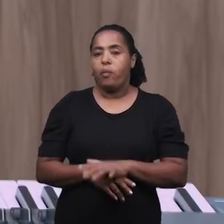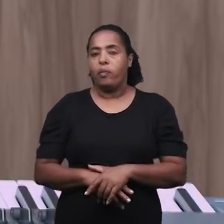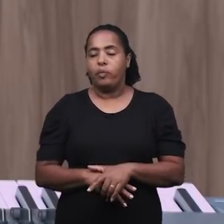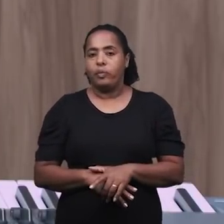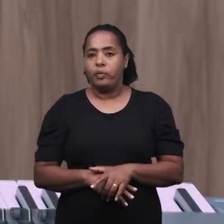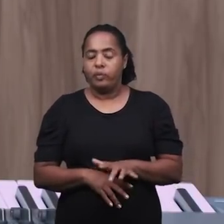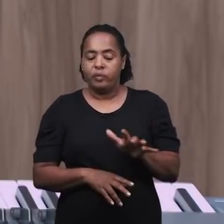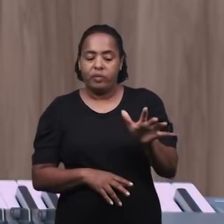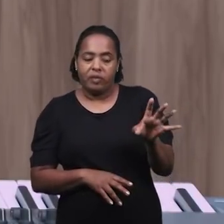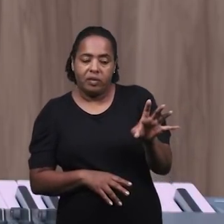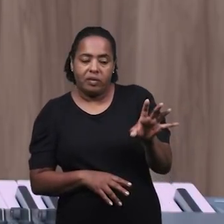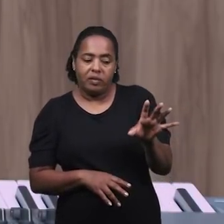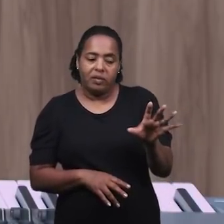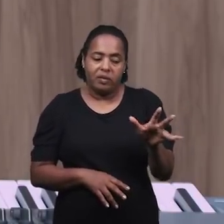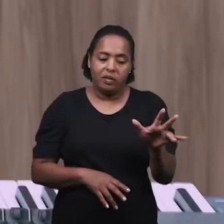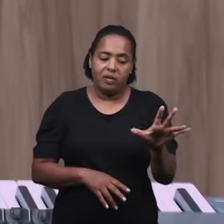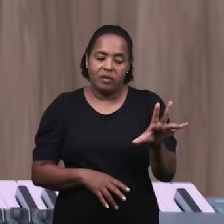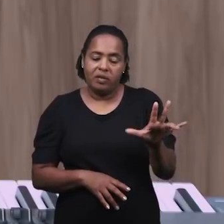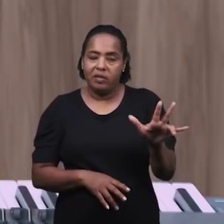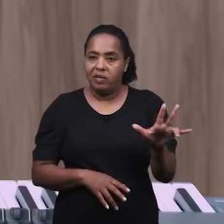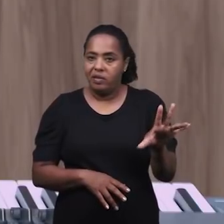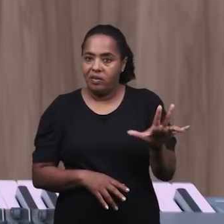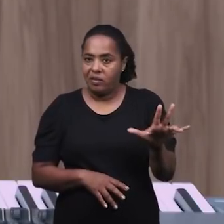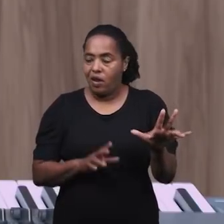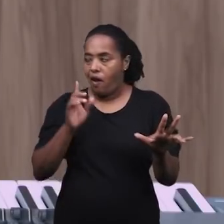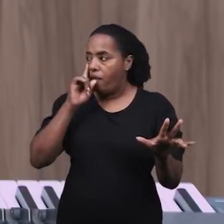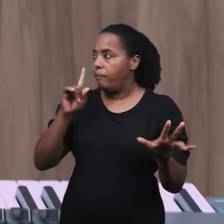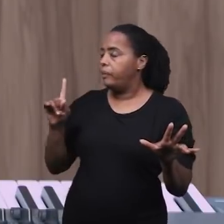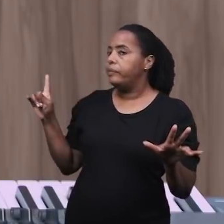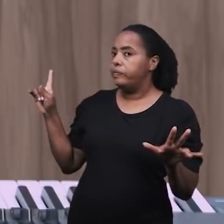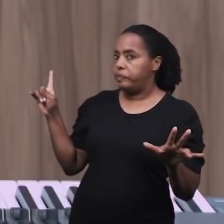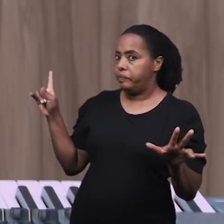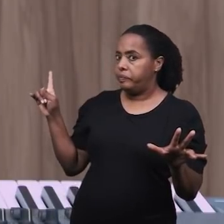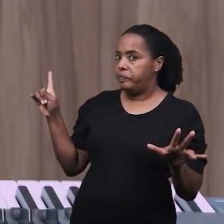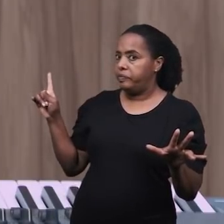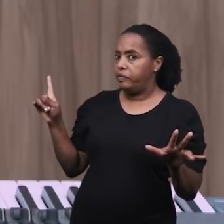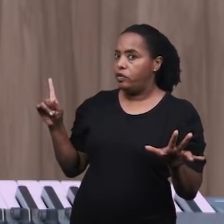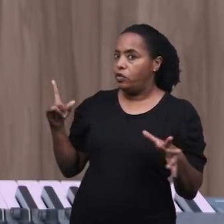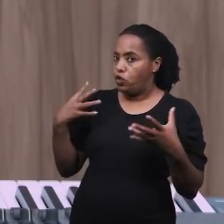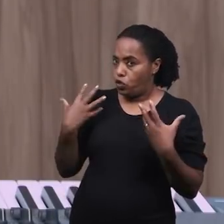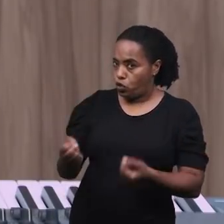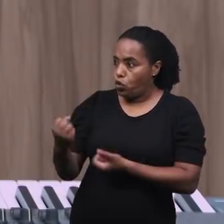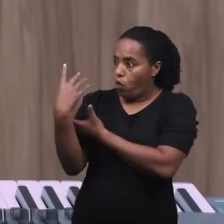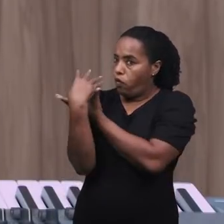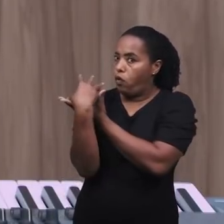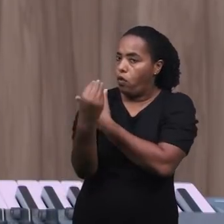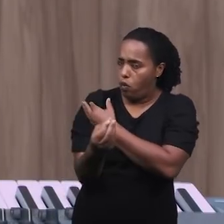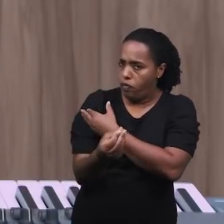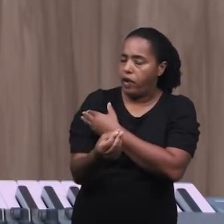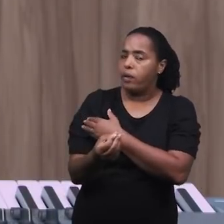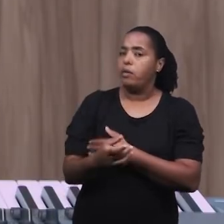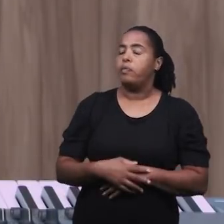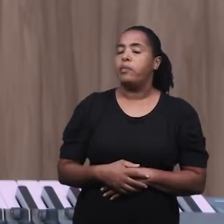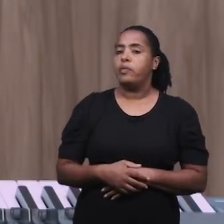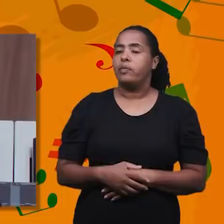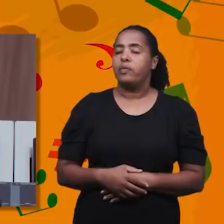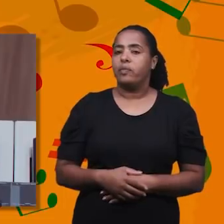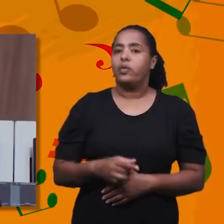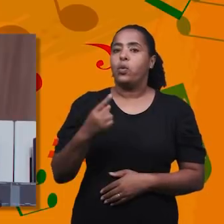3 no Sol. Vamos tocar com as 2 mãos agora, olhando a partitura? Então vamos lá comigo, hein? Eu vou contar e a gente